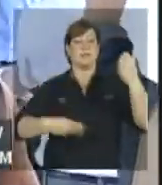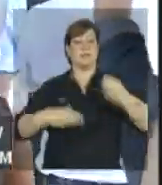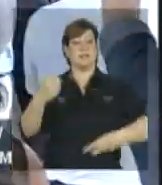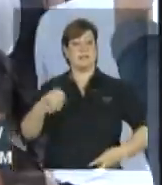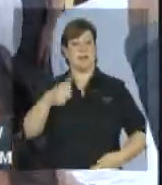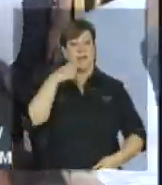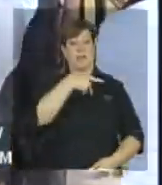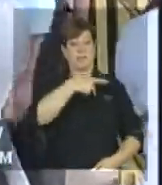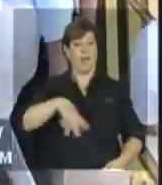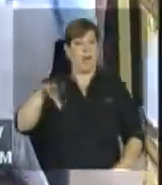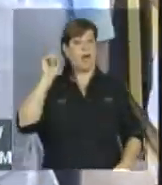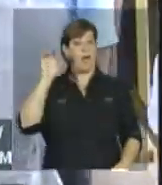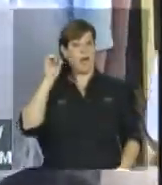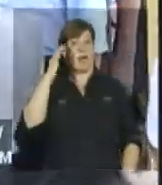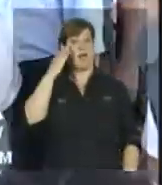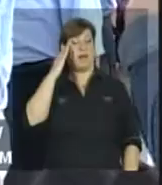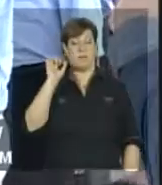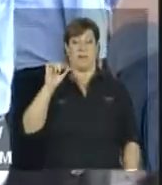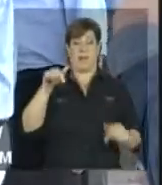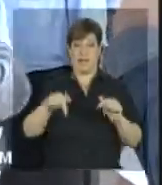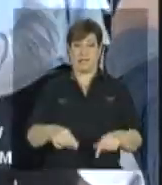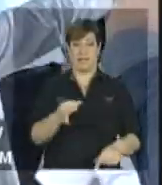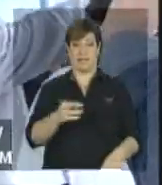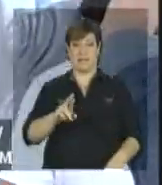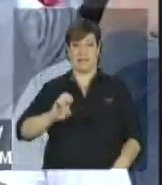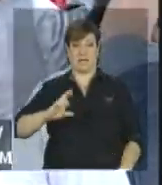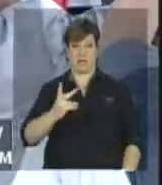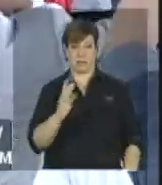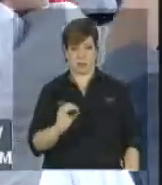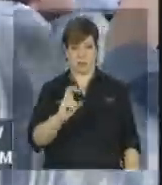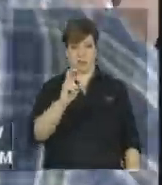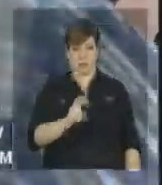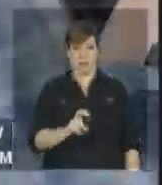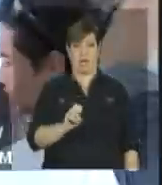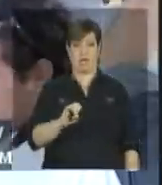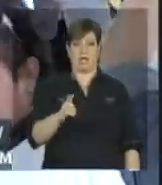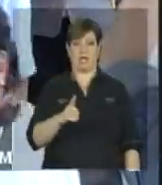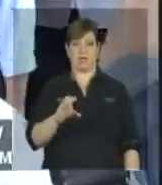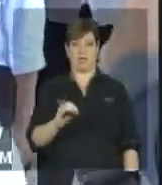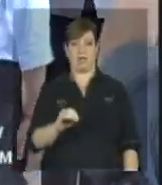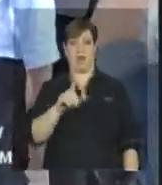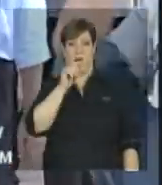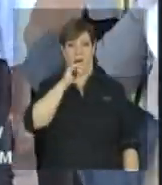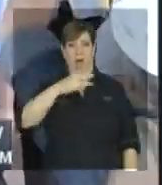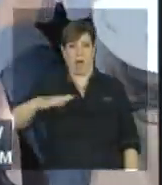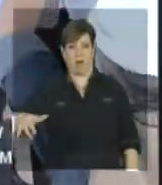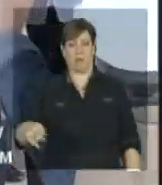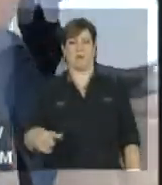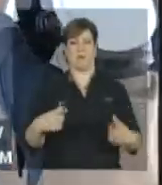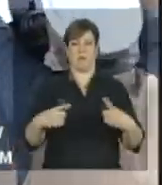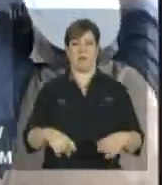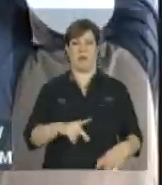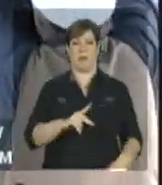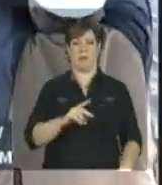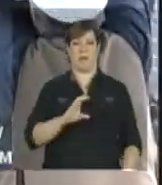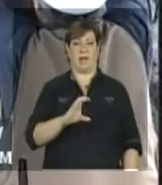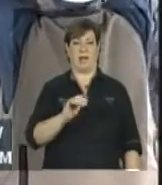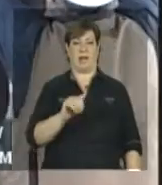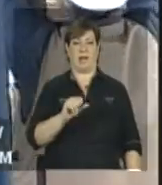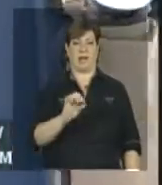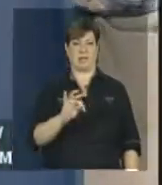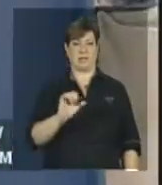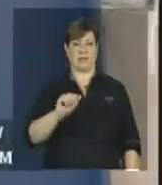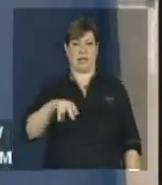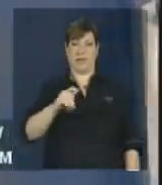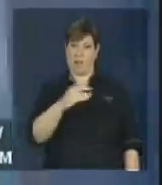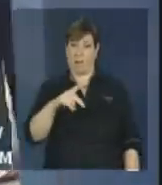explicações. Esse trecho, o trecho 5 do eixão das águas, do eixo de integração Castanhão-Pecém, essa